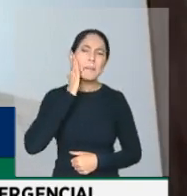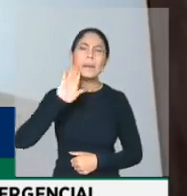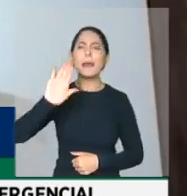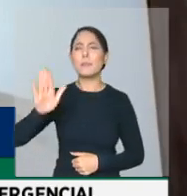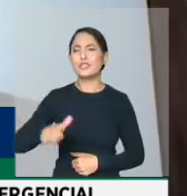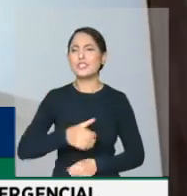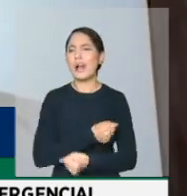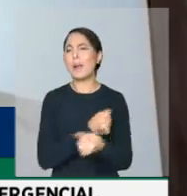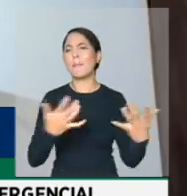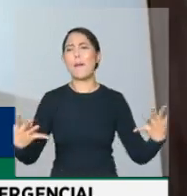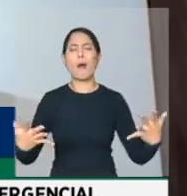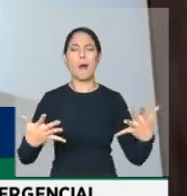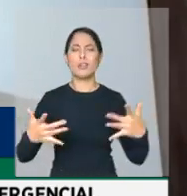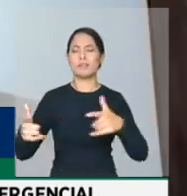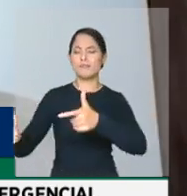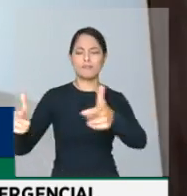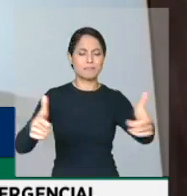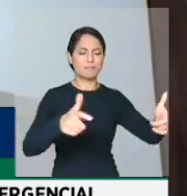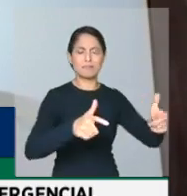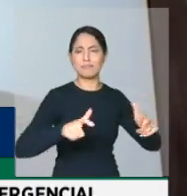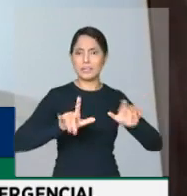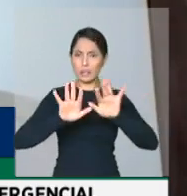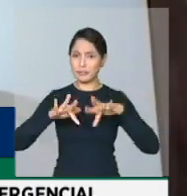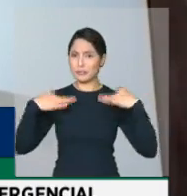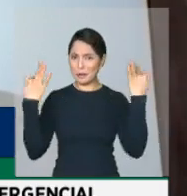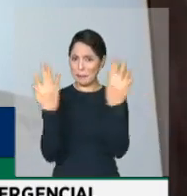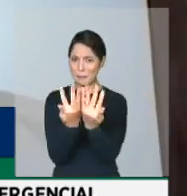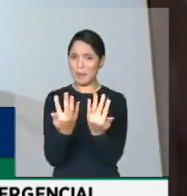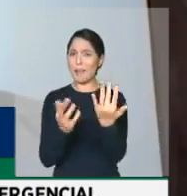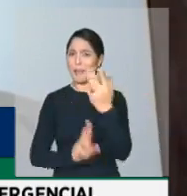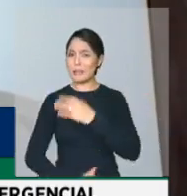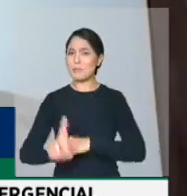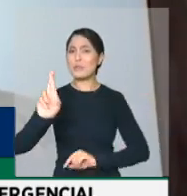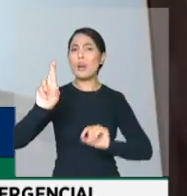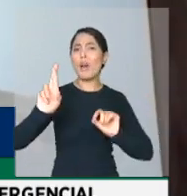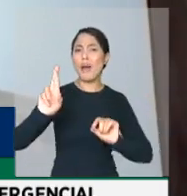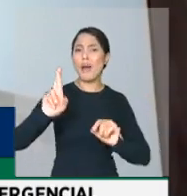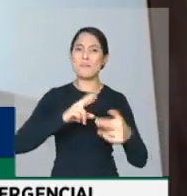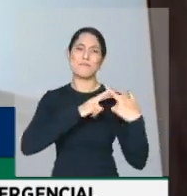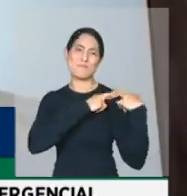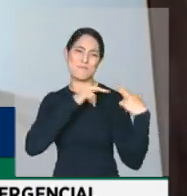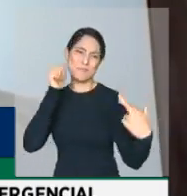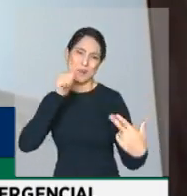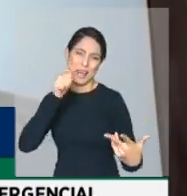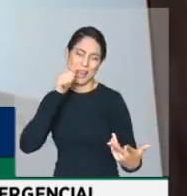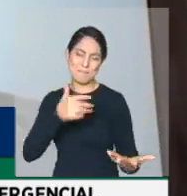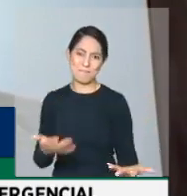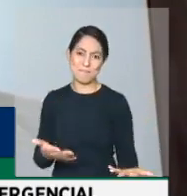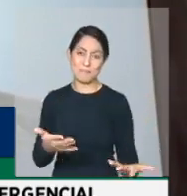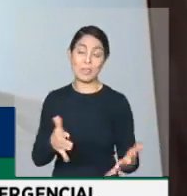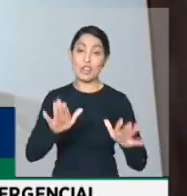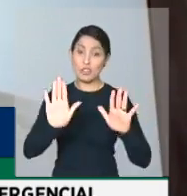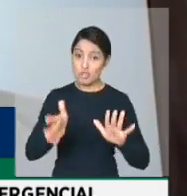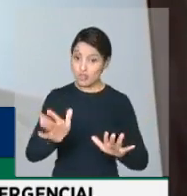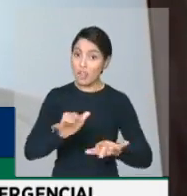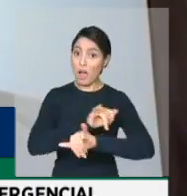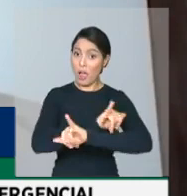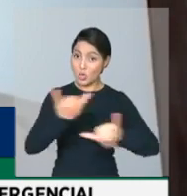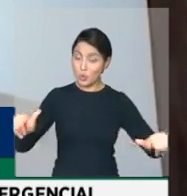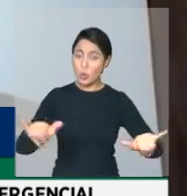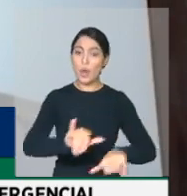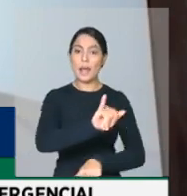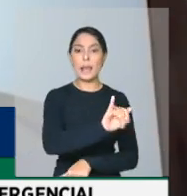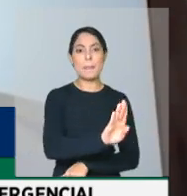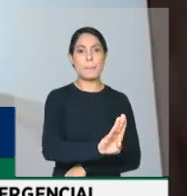lares monoparentais no Brasil tem como responsáveis mulheres, tendo o último levantamento a respeito do assunto feito pelo